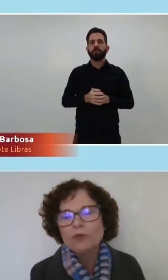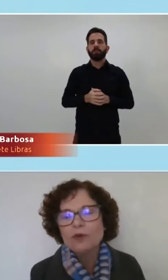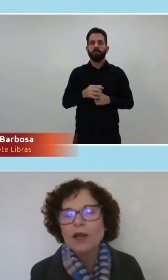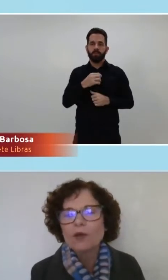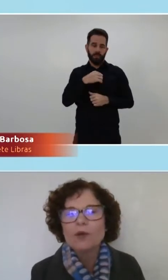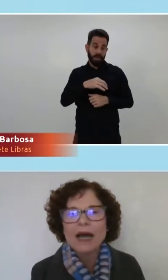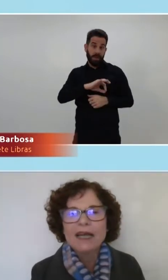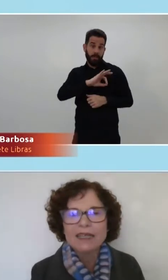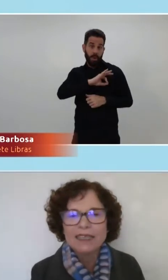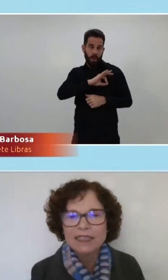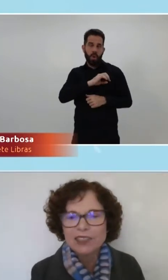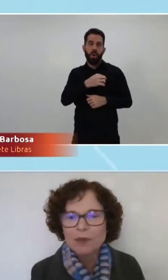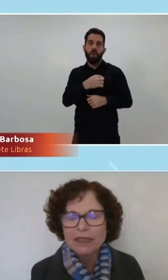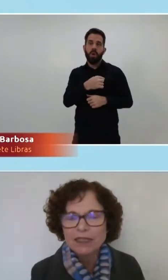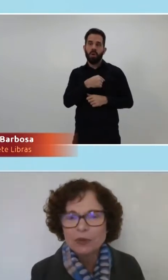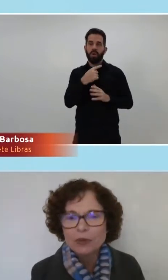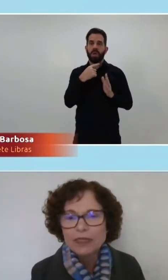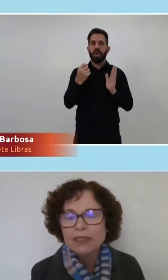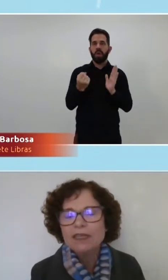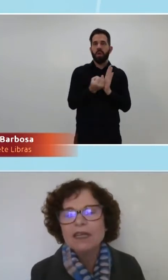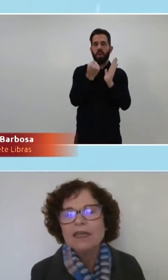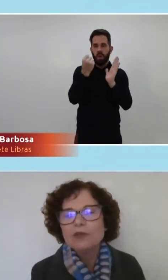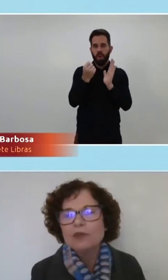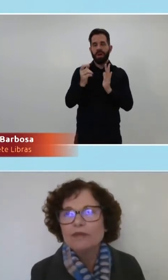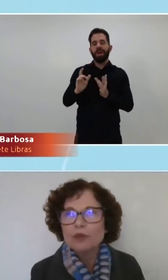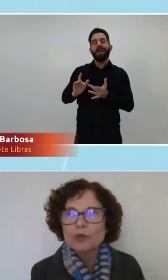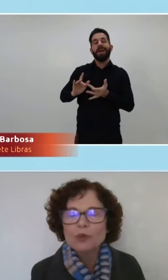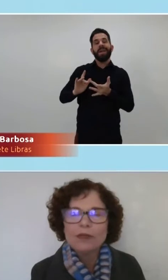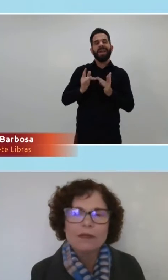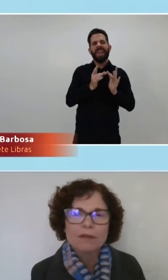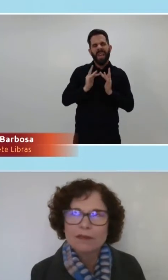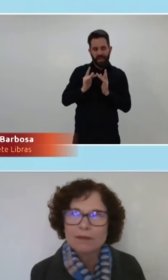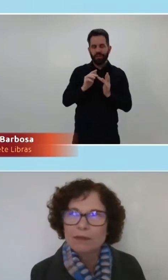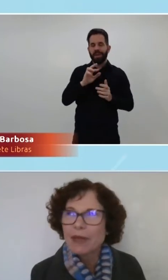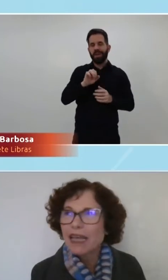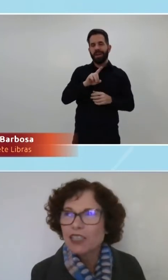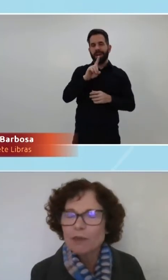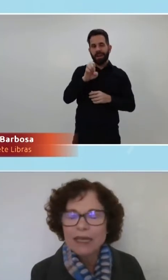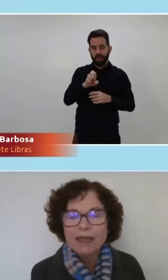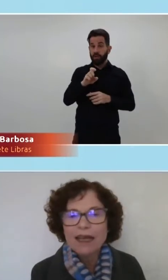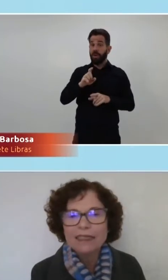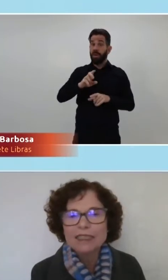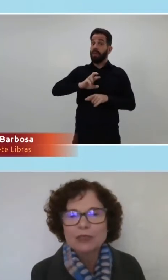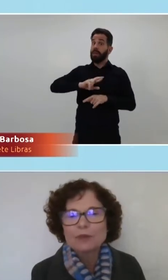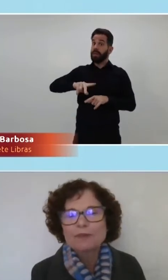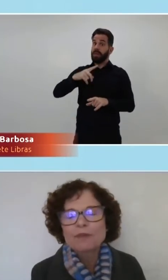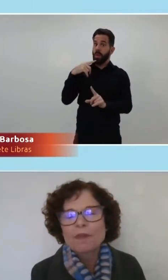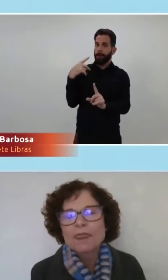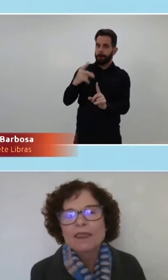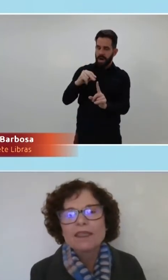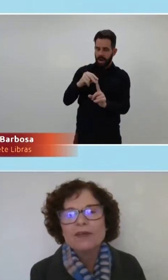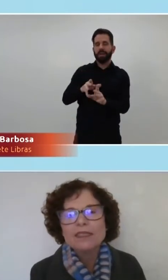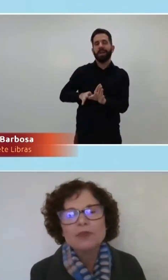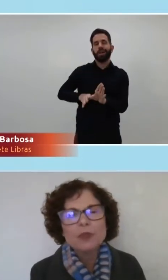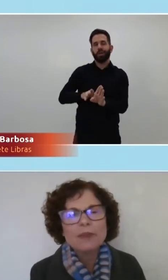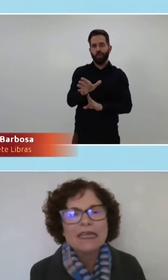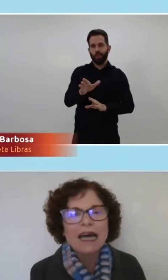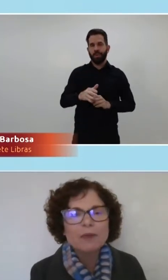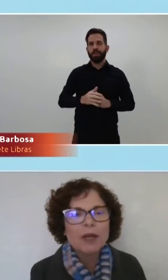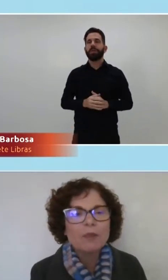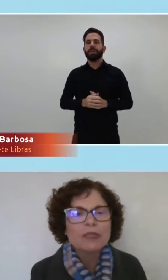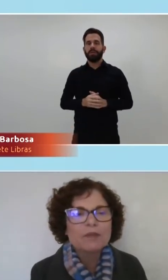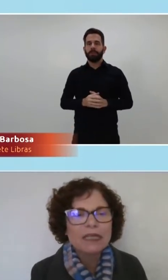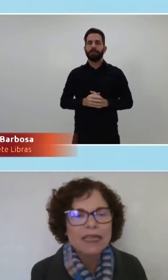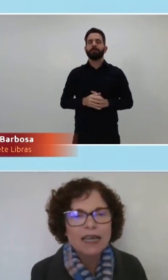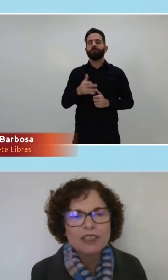bottom com a logomarca da Rede Não Bateduque, num fundo bege bem clarinho. Então, assim, muito obrigada